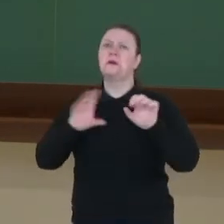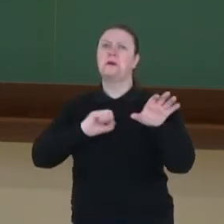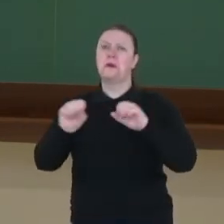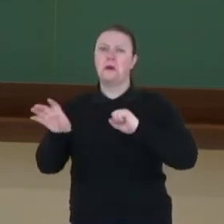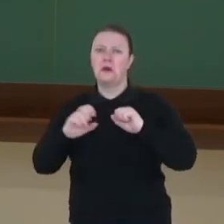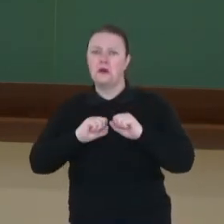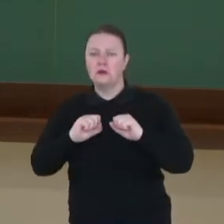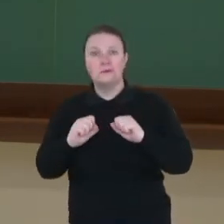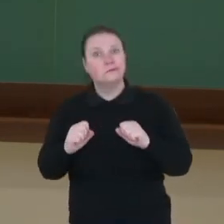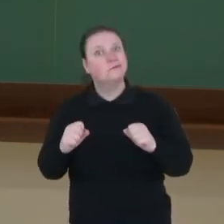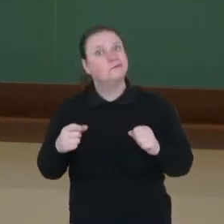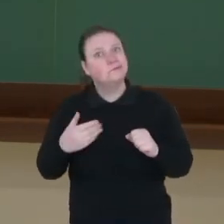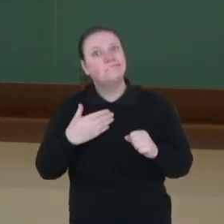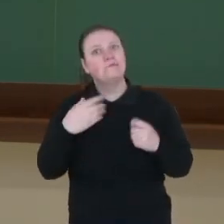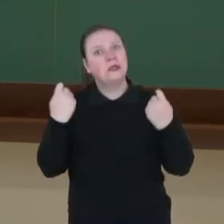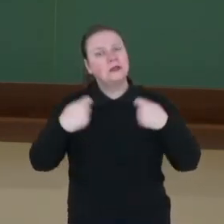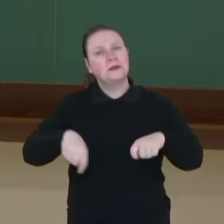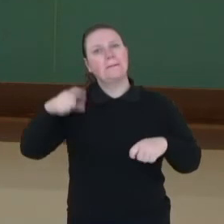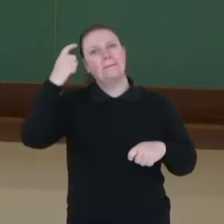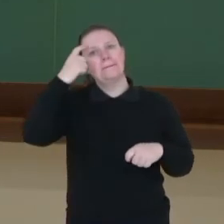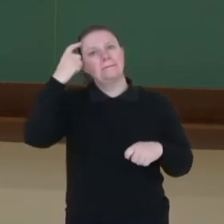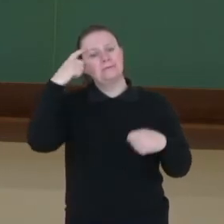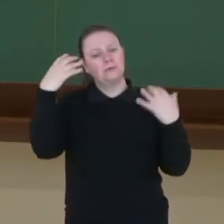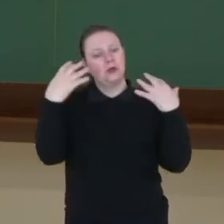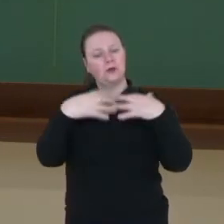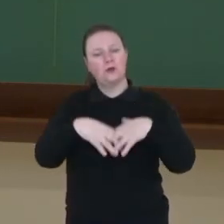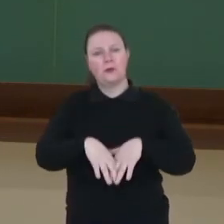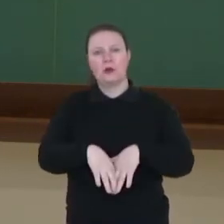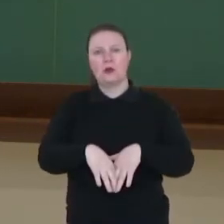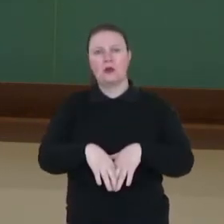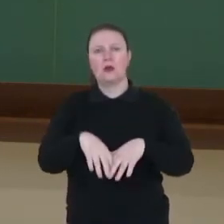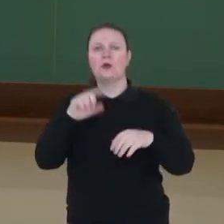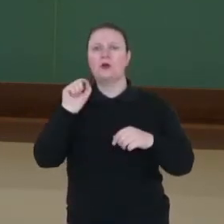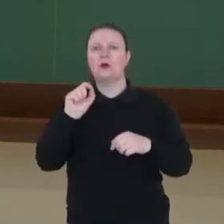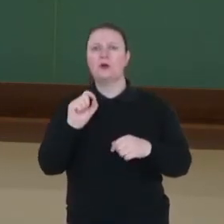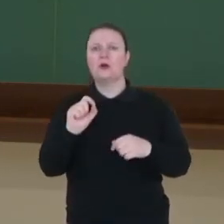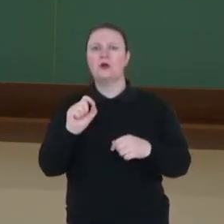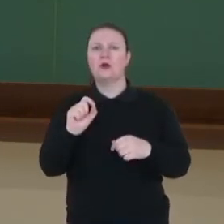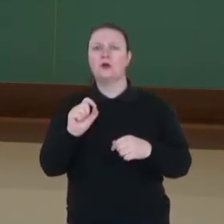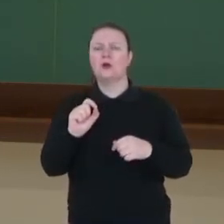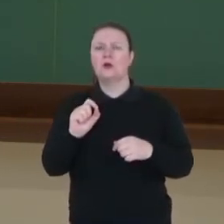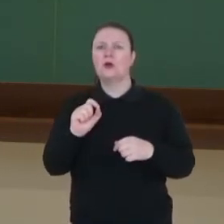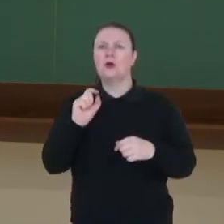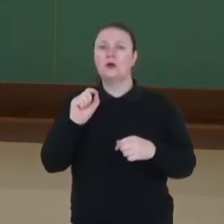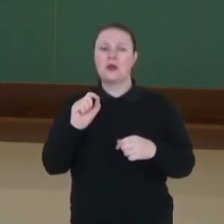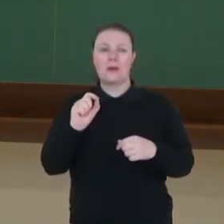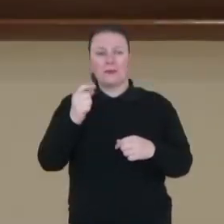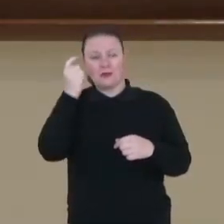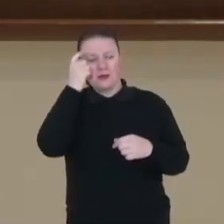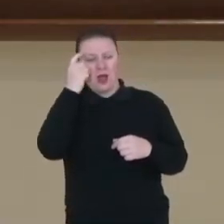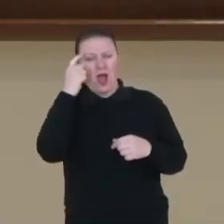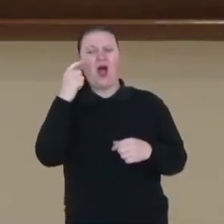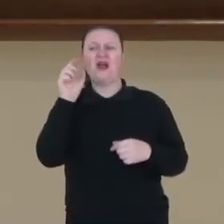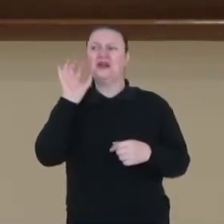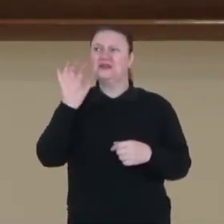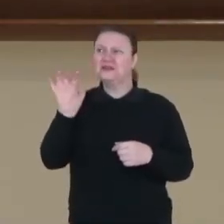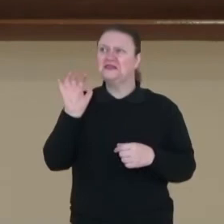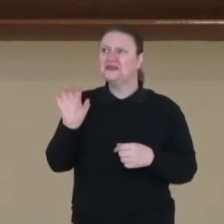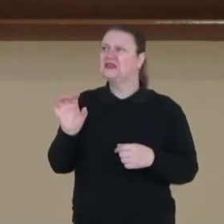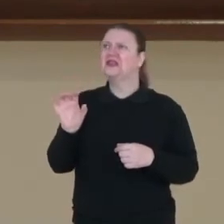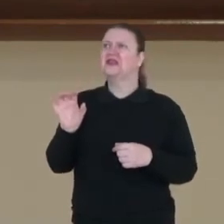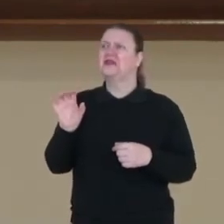como naquele período as pessoas elas concebiam que realmente era assim que funcionavam. É nisso que a gente vai vendo como